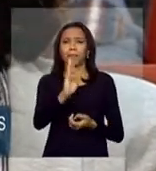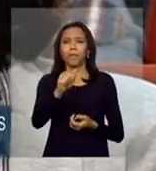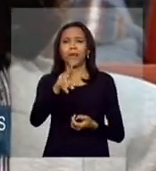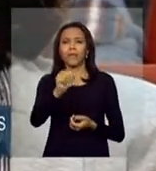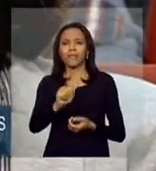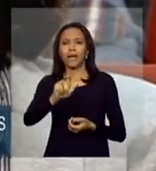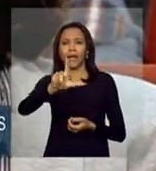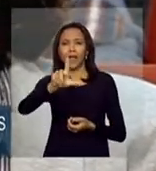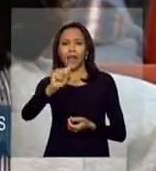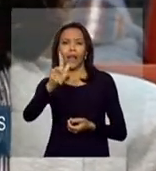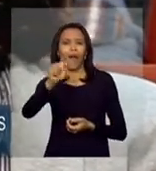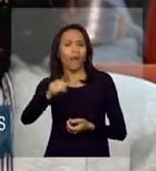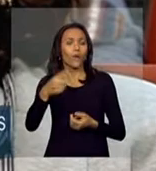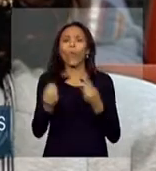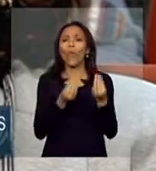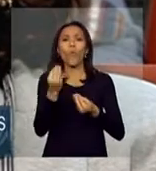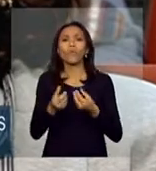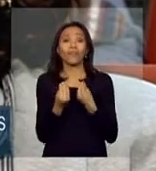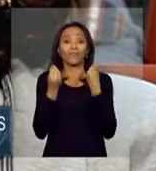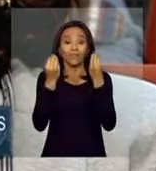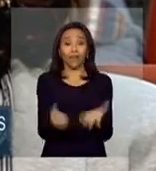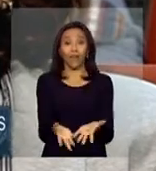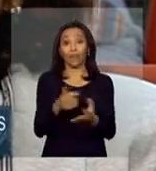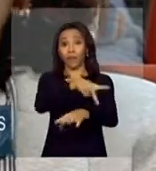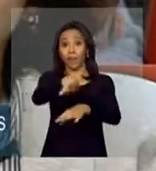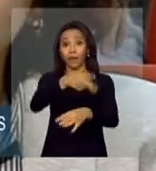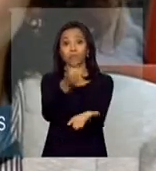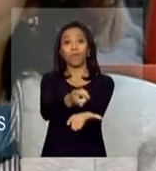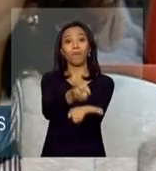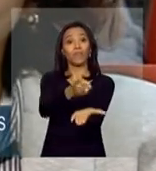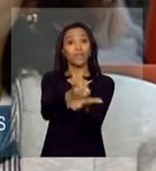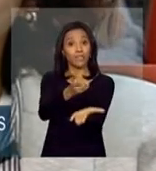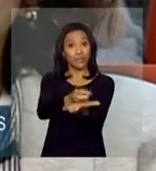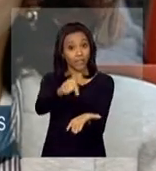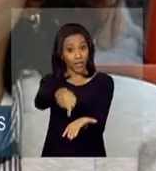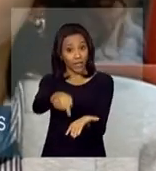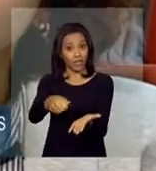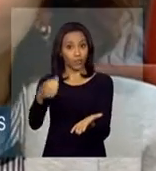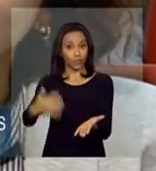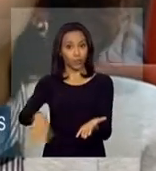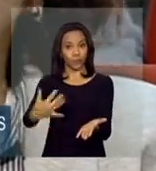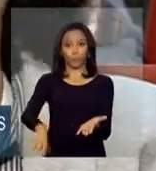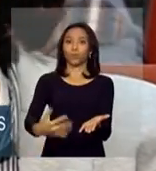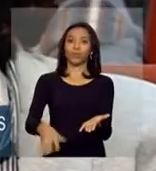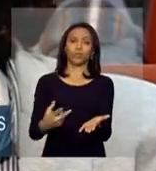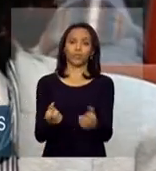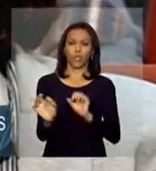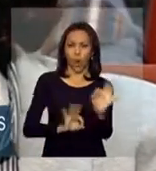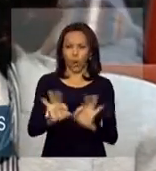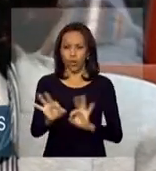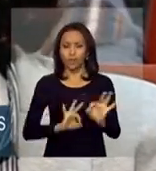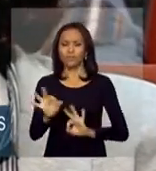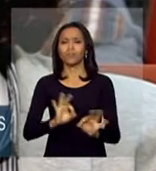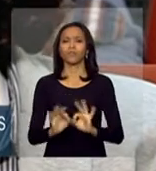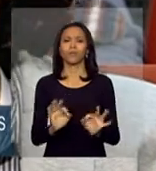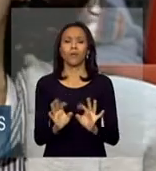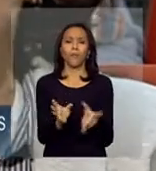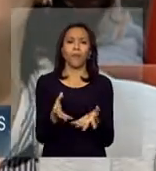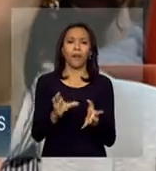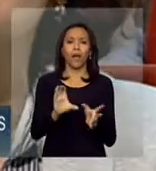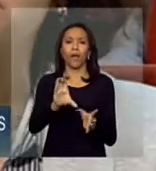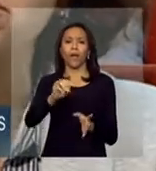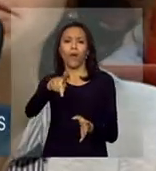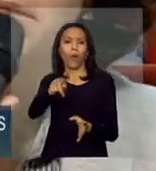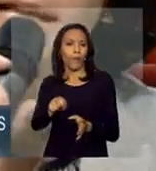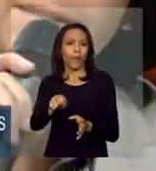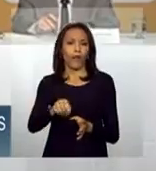números, fica para o país de legado de todo esse custo que a Telebrás teve para realizar a Copa, o que, que pode ser usado, de que forma pode ser usado para o